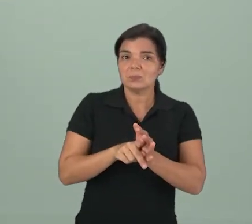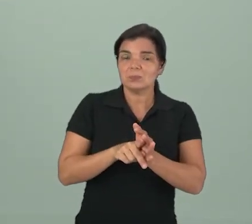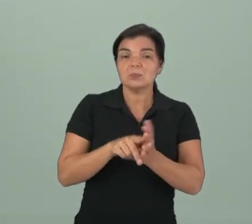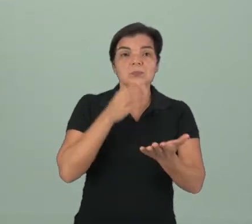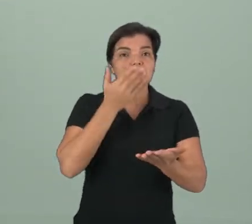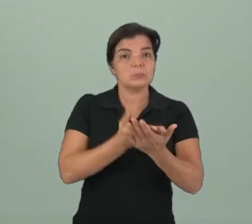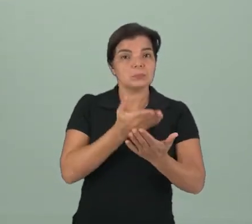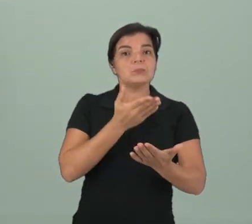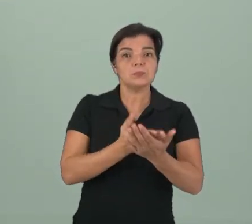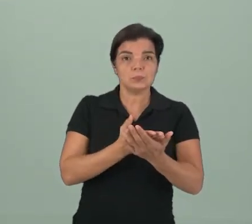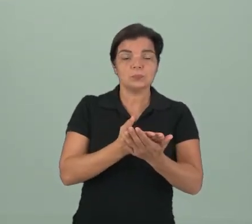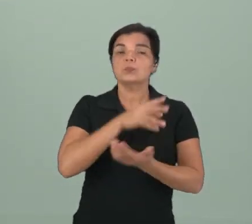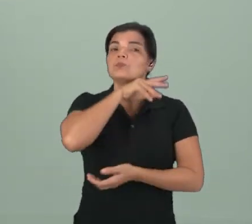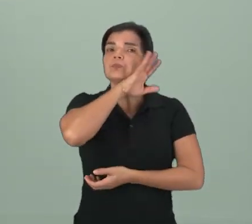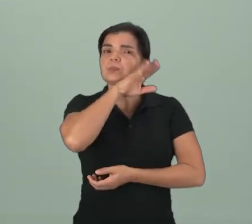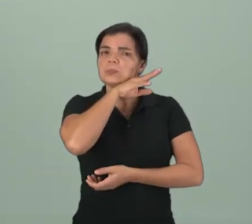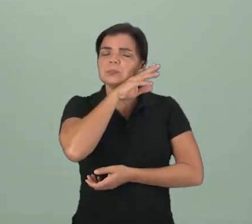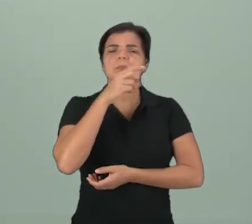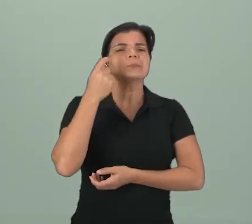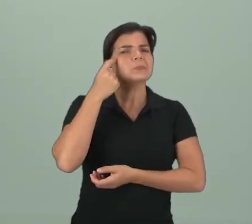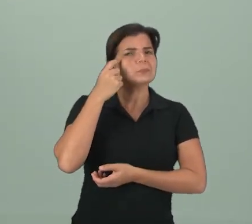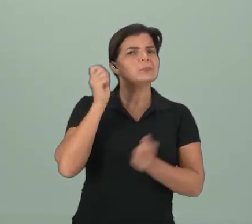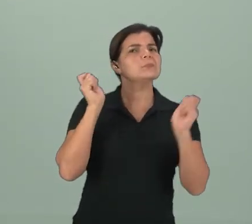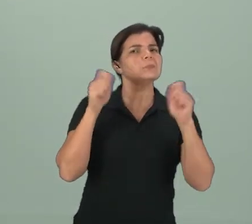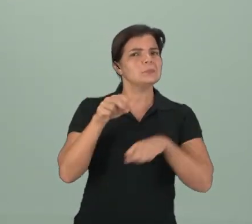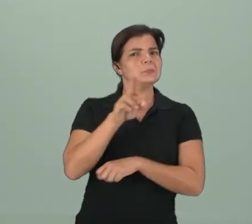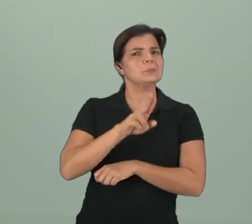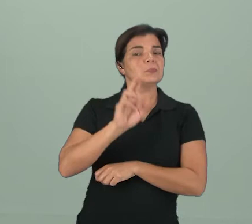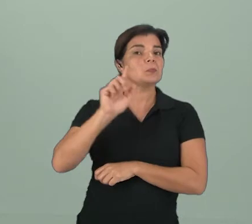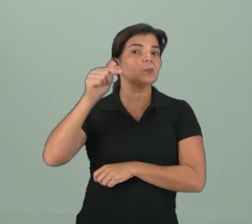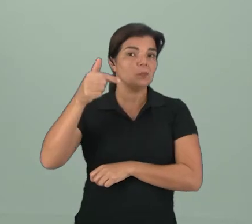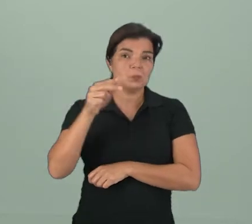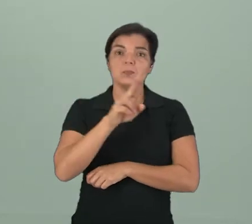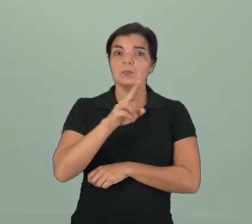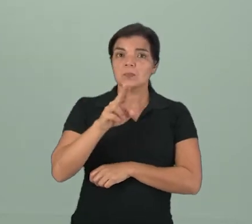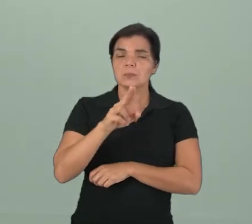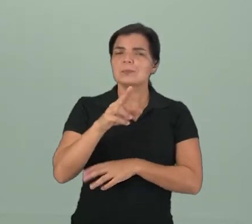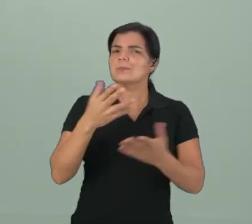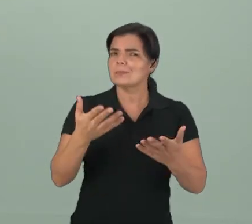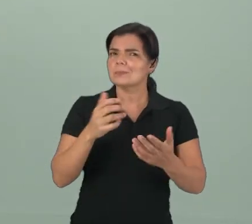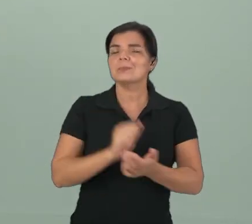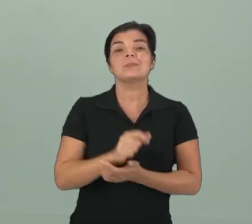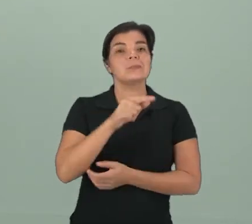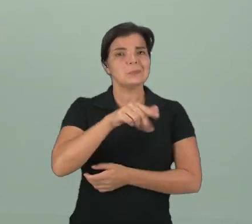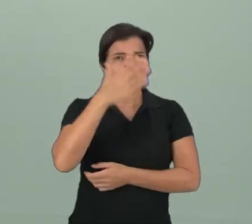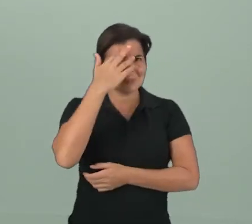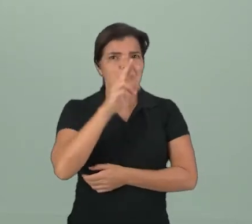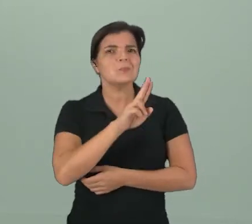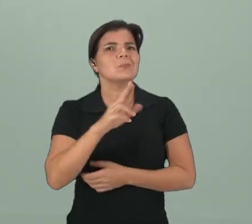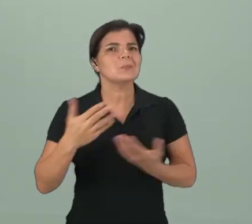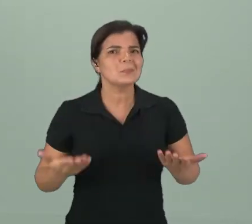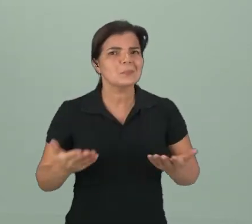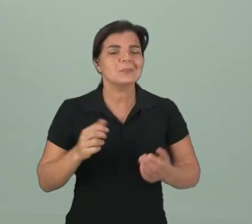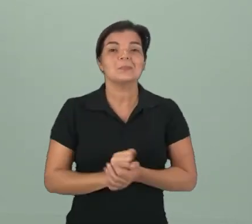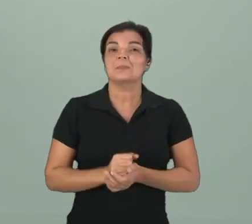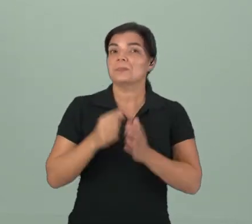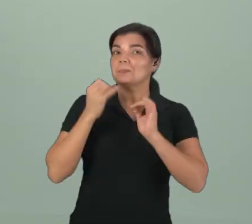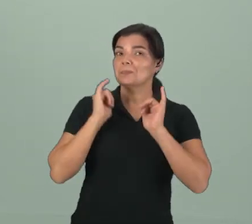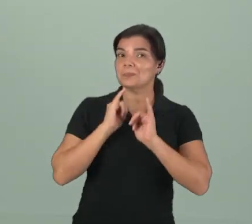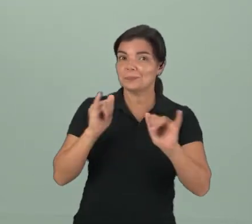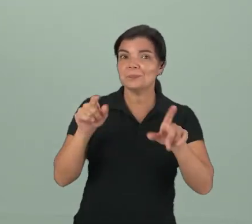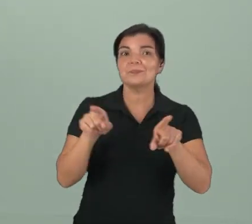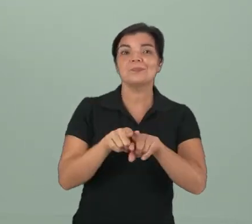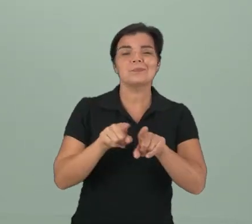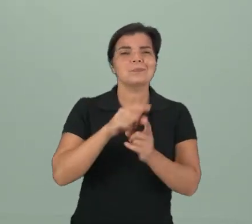o estudo dos animais? Será que nós poderíamos utilizar outro nome? Sim, podemos. E você sabe que nome é esse? Deixa eu te contar,